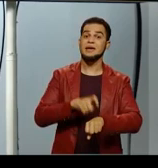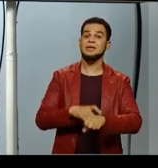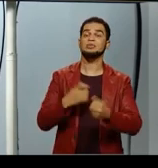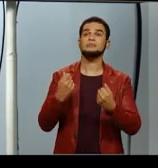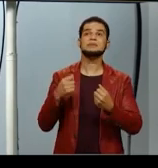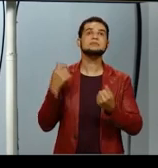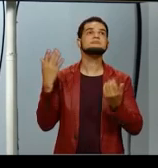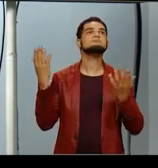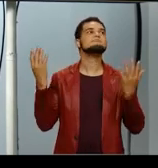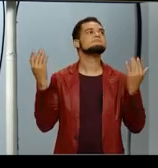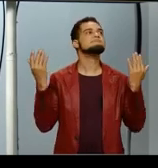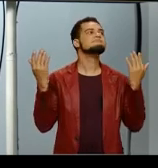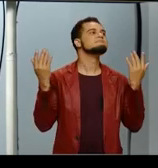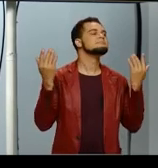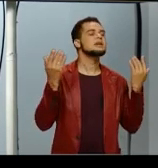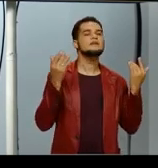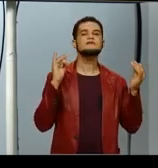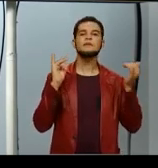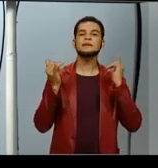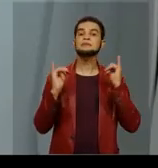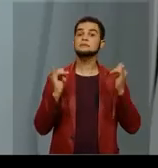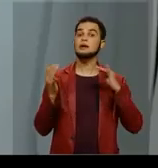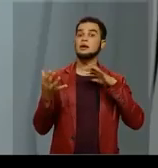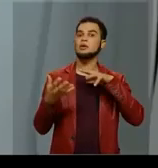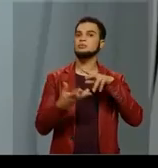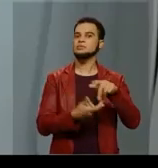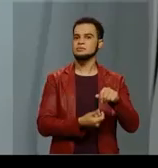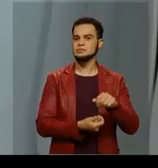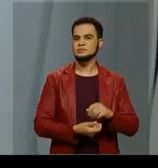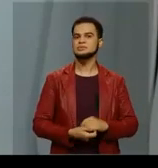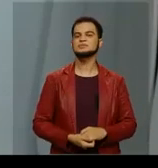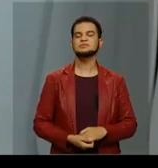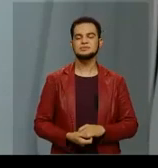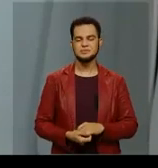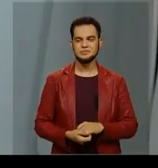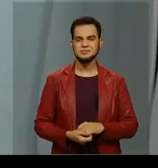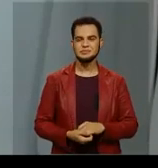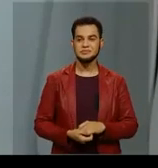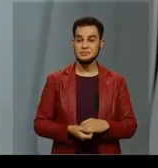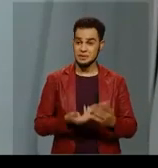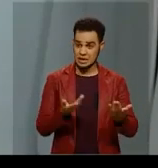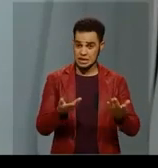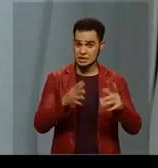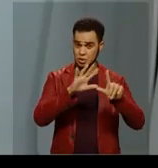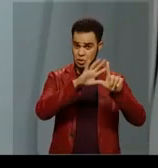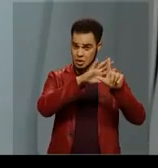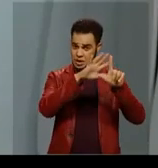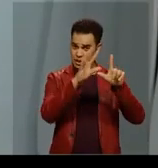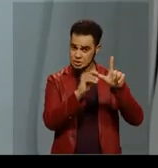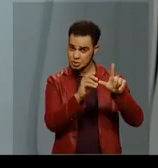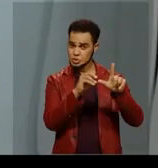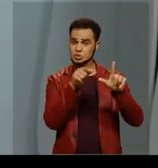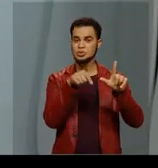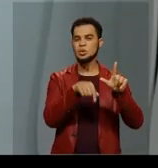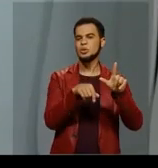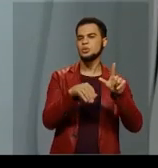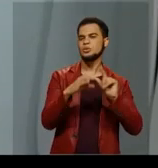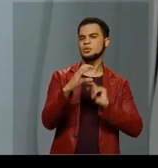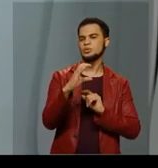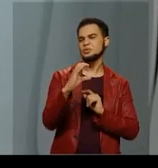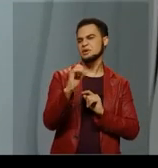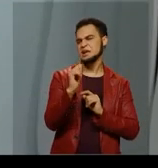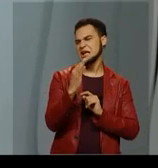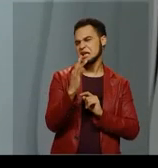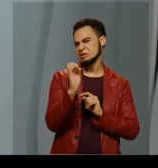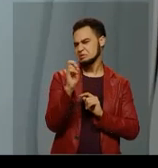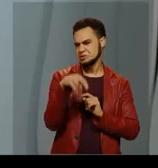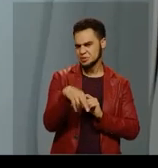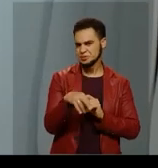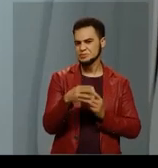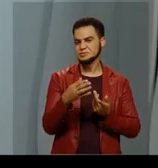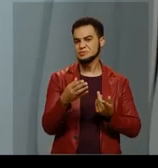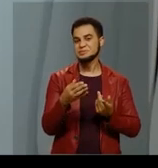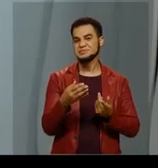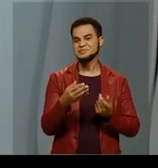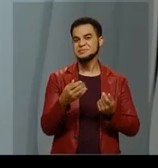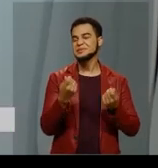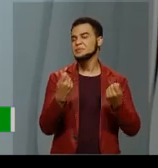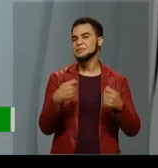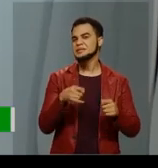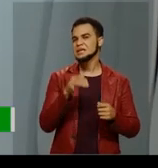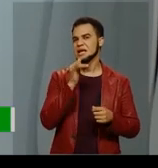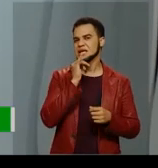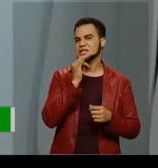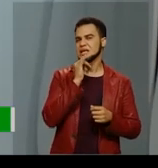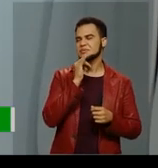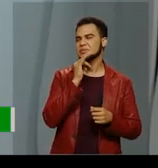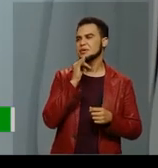também, por exemplo, uma cartoon, uma charge a ser interpretada, é uma coisa geral, porque se você pegar uma coisa do governador do Rio